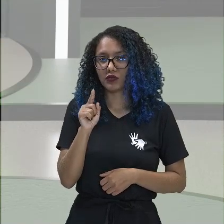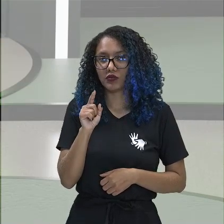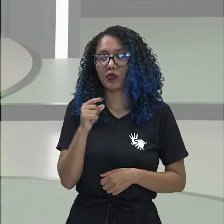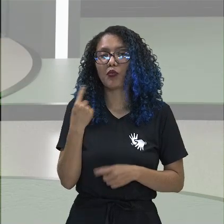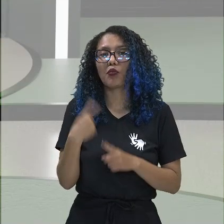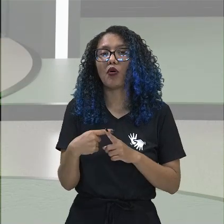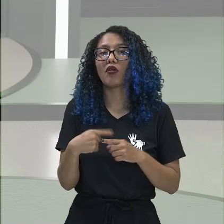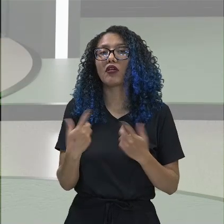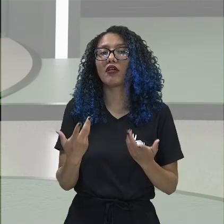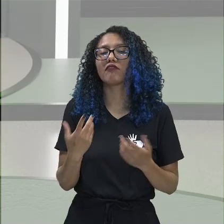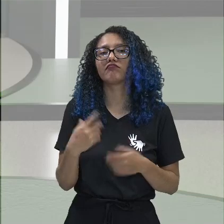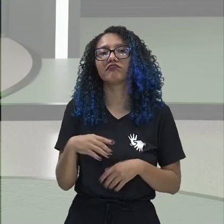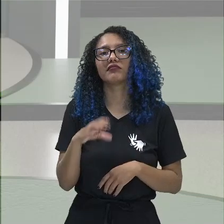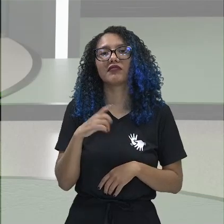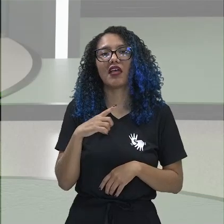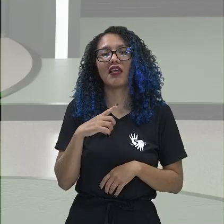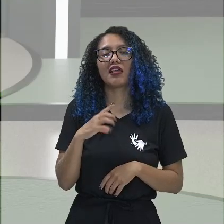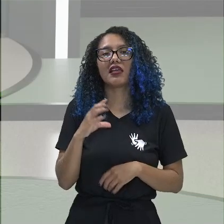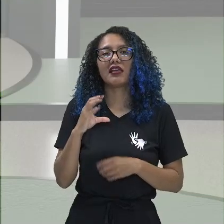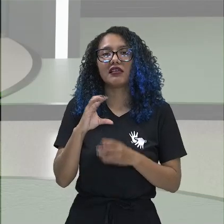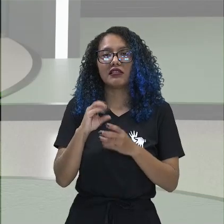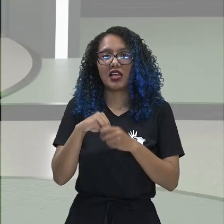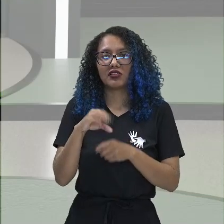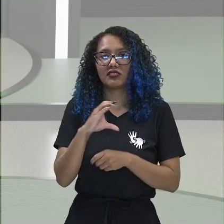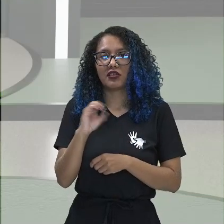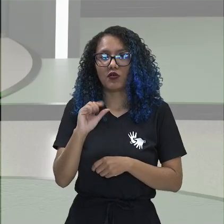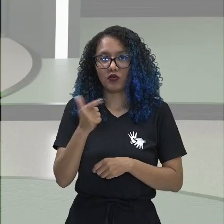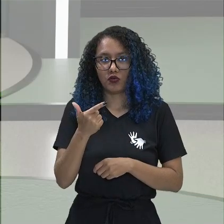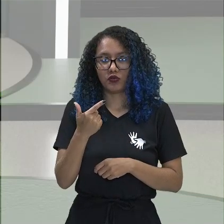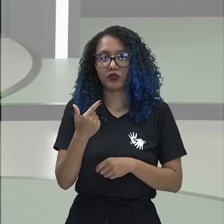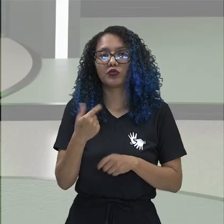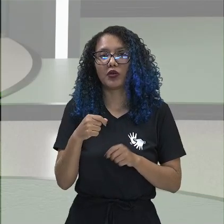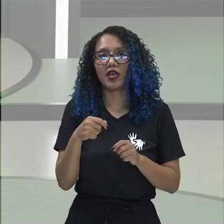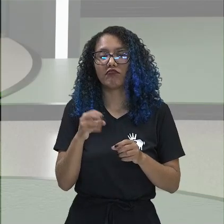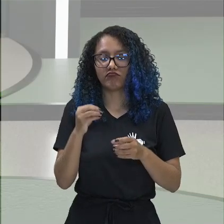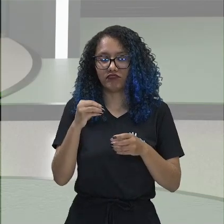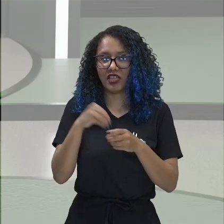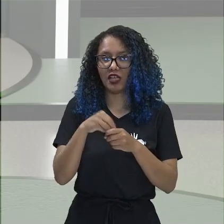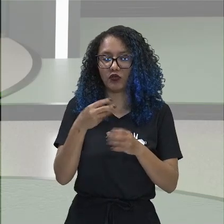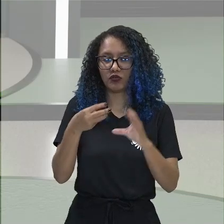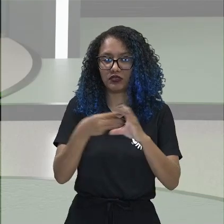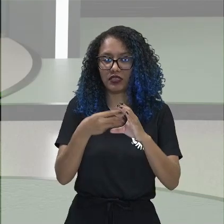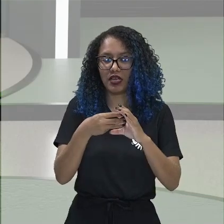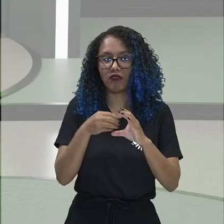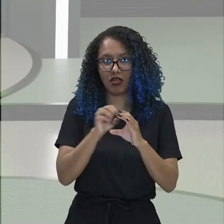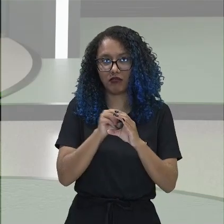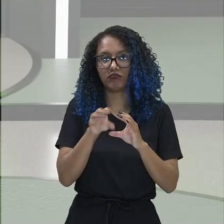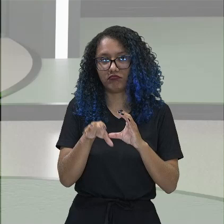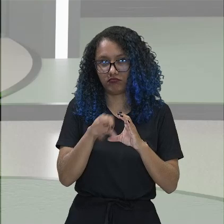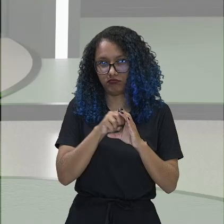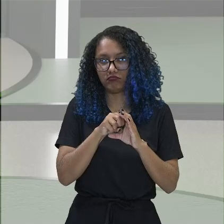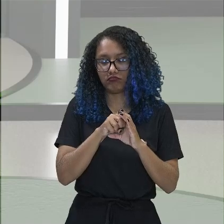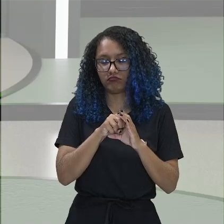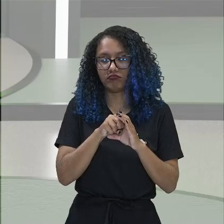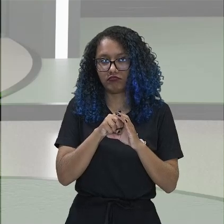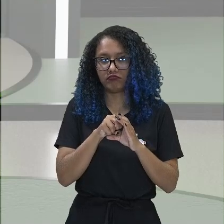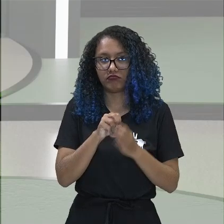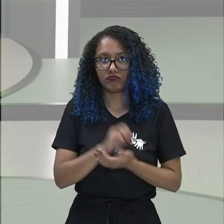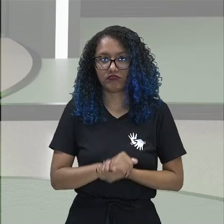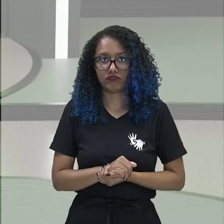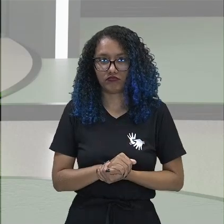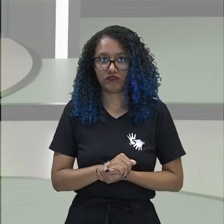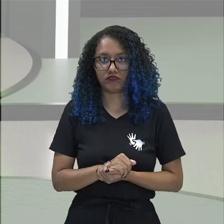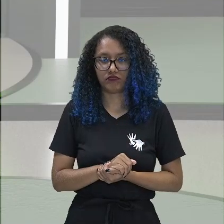ele já vem trazendo lá da célula esse CO2, e aqui nos alvéolos, né, que tem aí um epitélio,